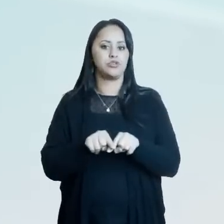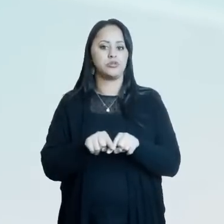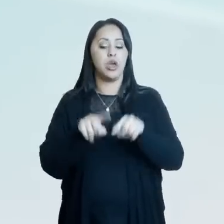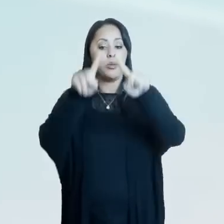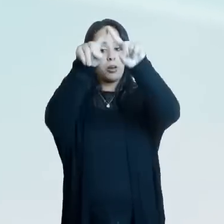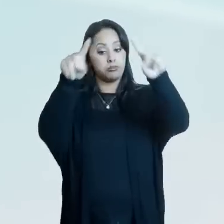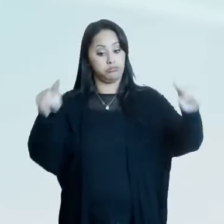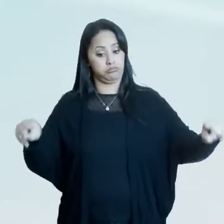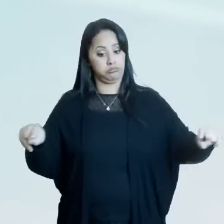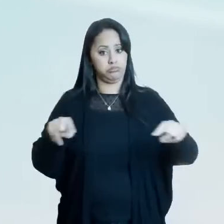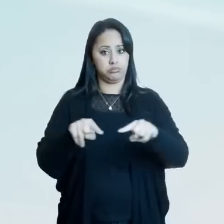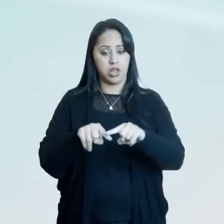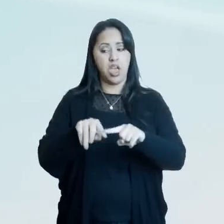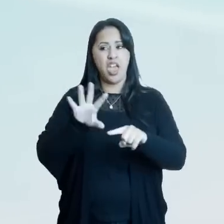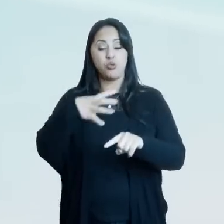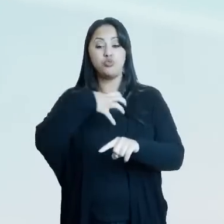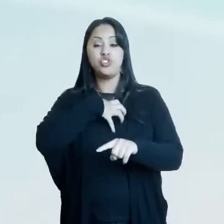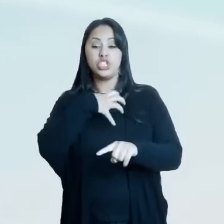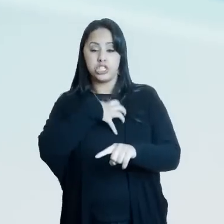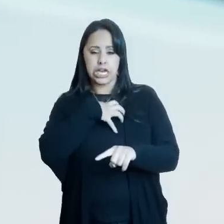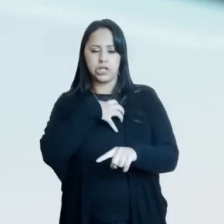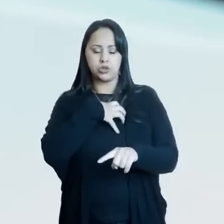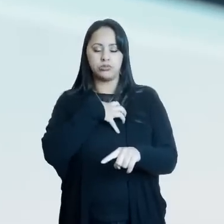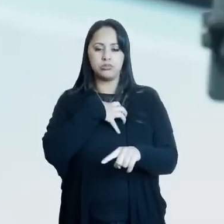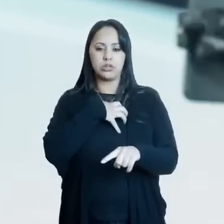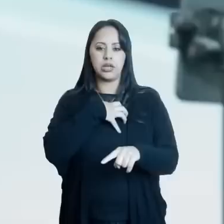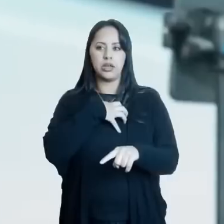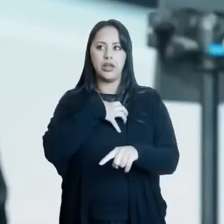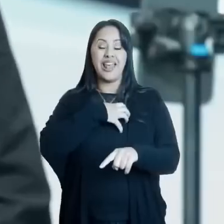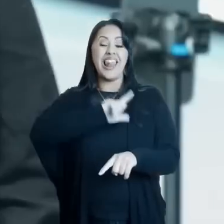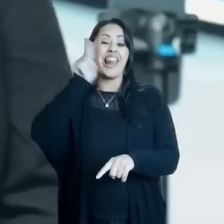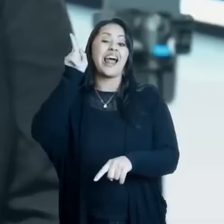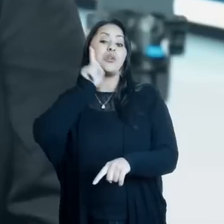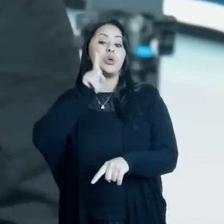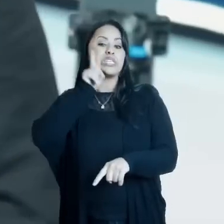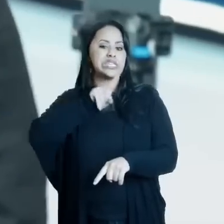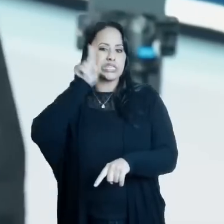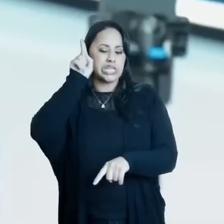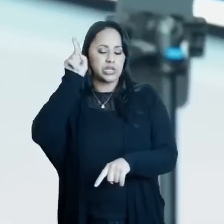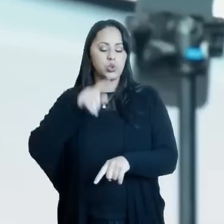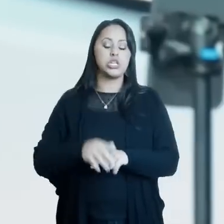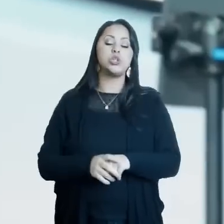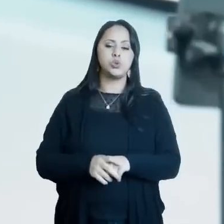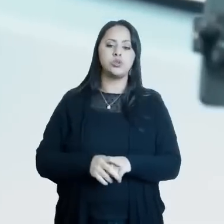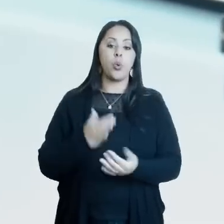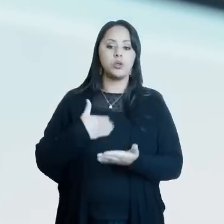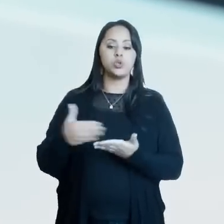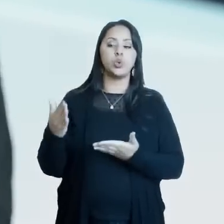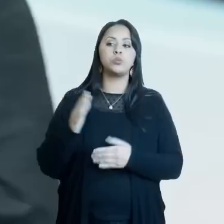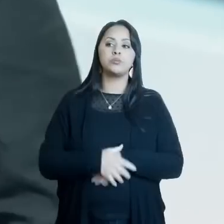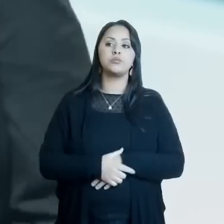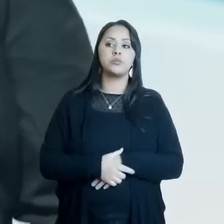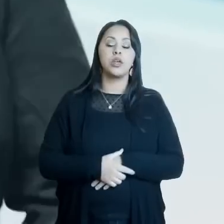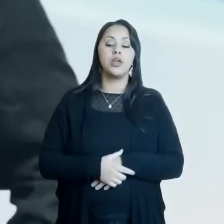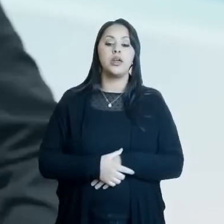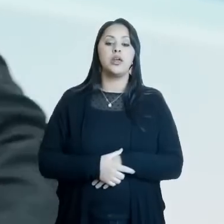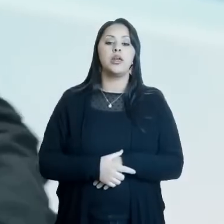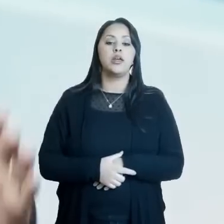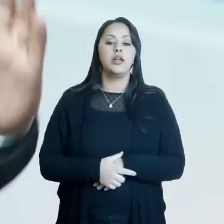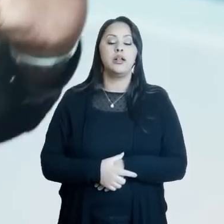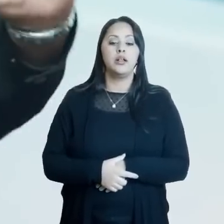Uma pirâmide é um esquema chamado, é um negócio, nos Estados Unidos fala assim, Ponzi Scheme, tá? É um esquema onde